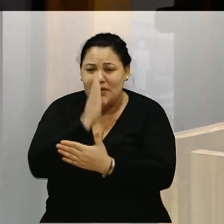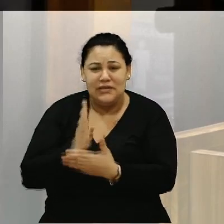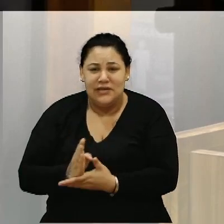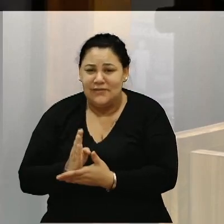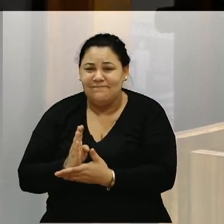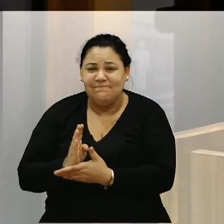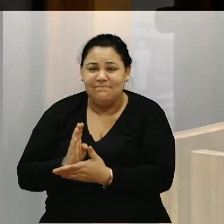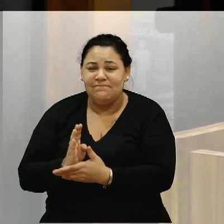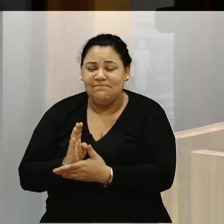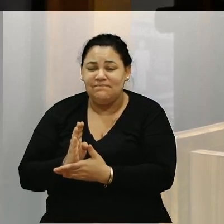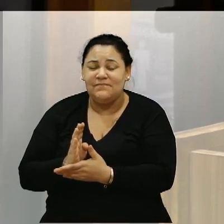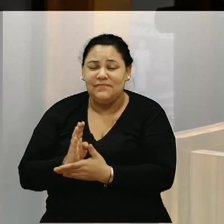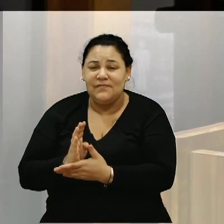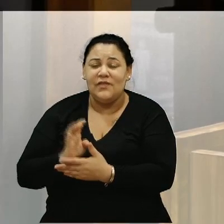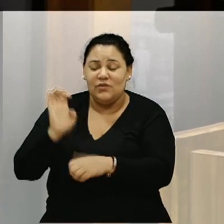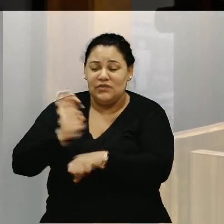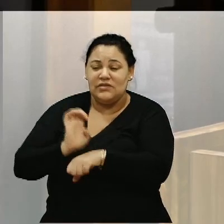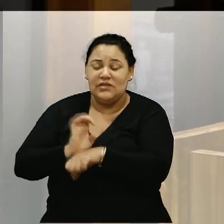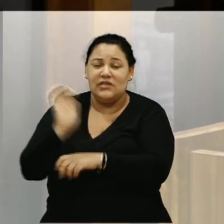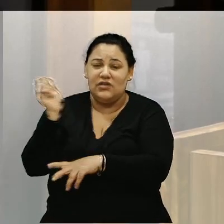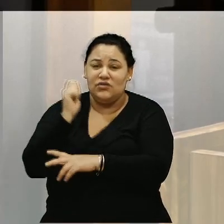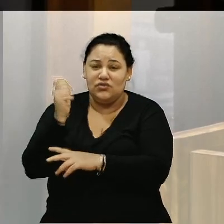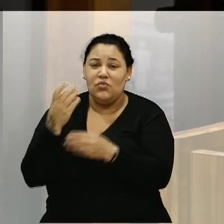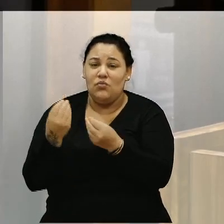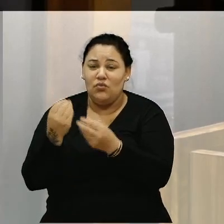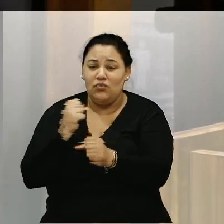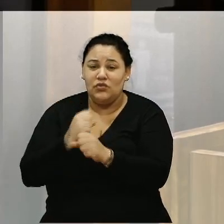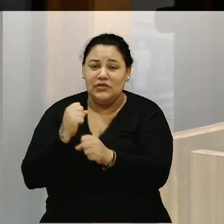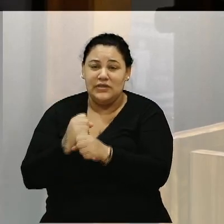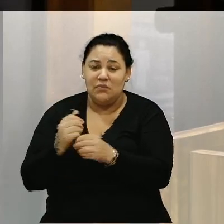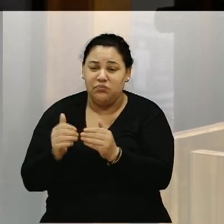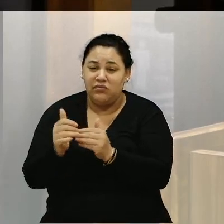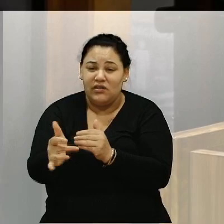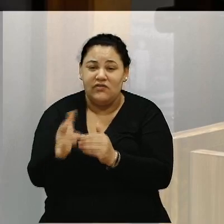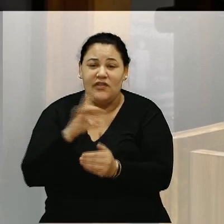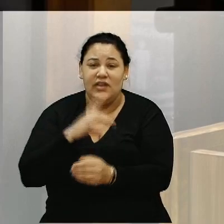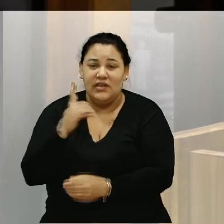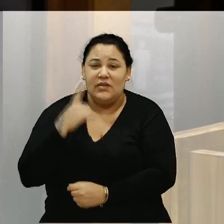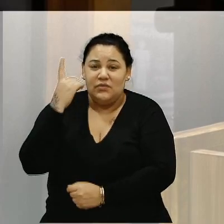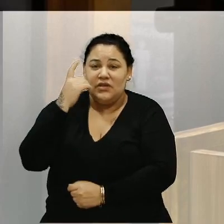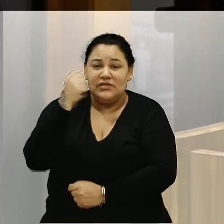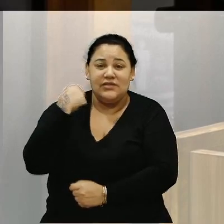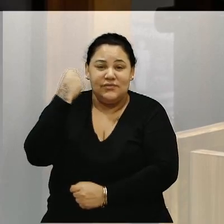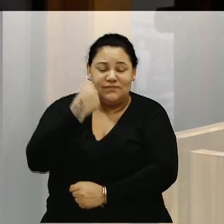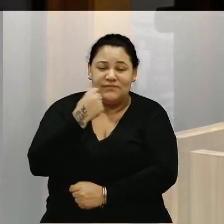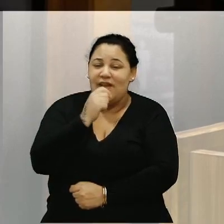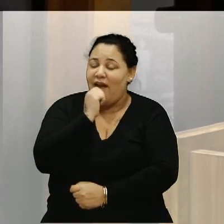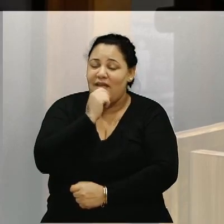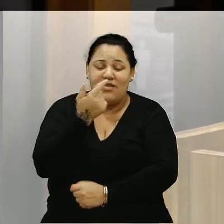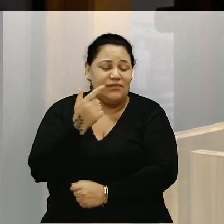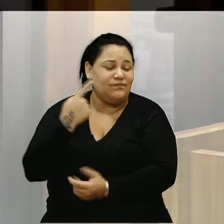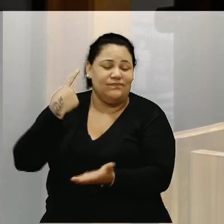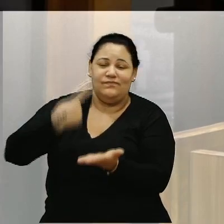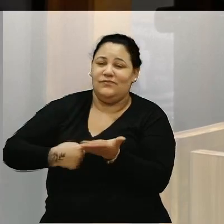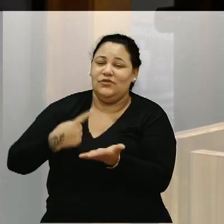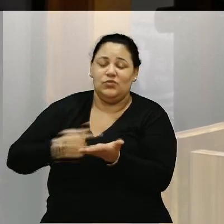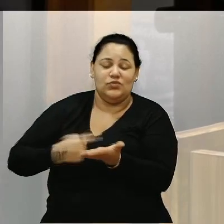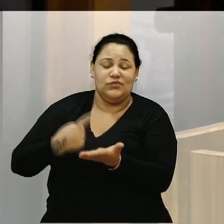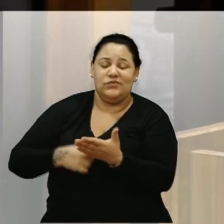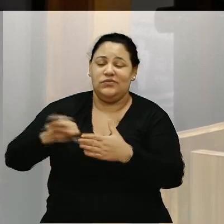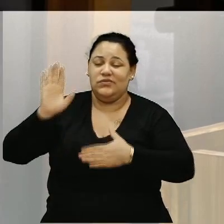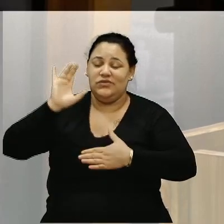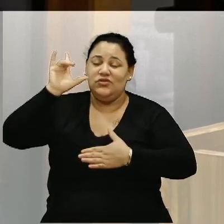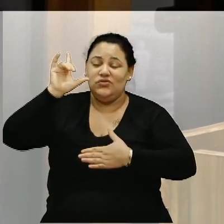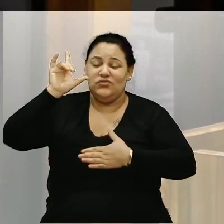infelizmente assolará por muitos anos, teremos deputados e deputadas e senador que não estejam comprometidos em amenizar tanta dor,